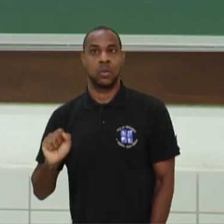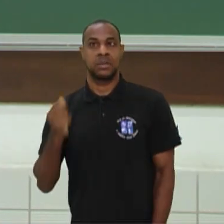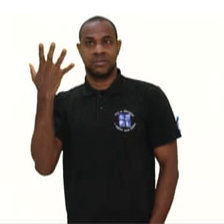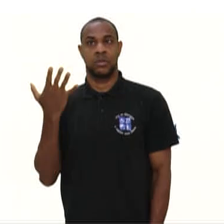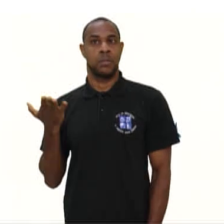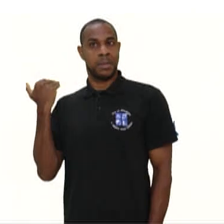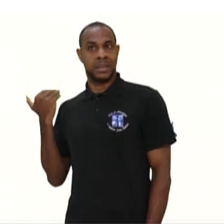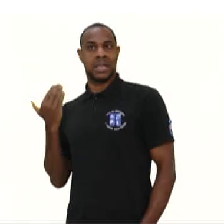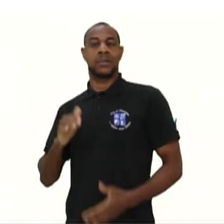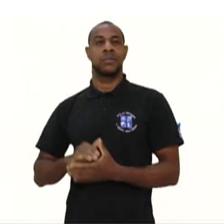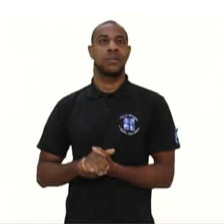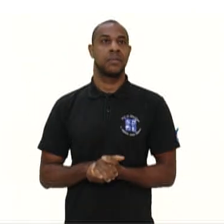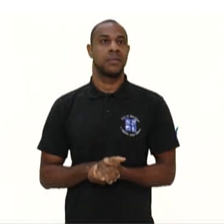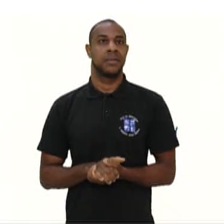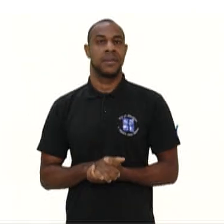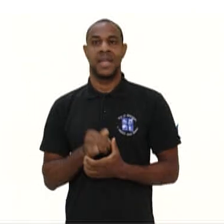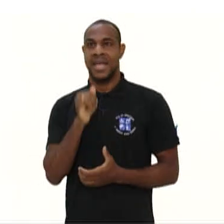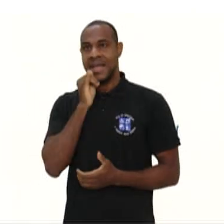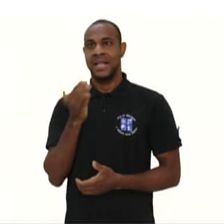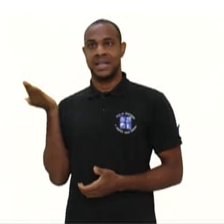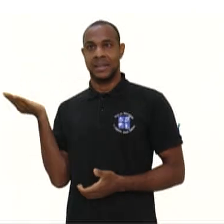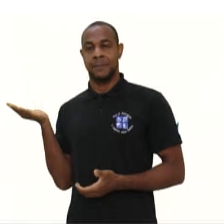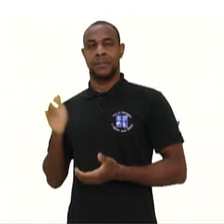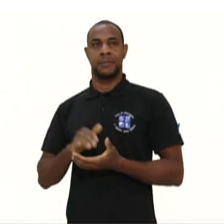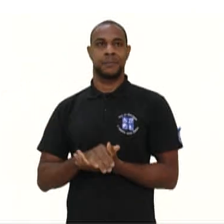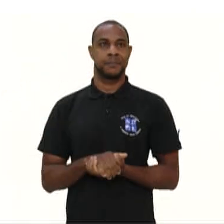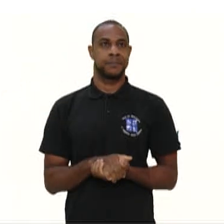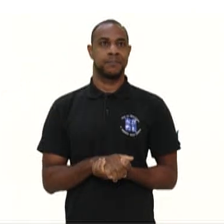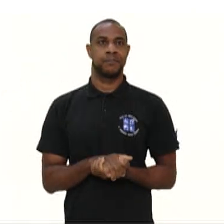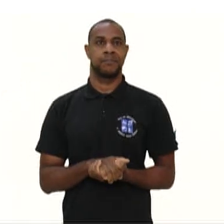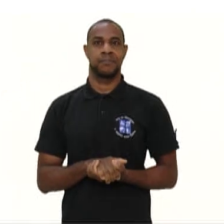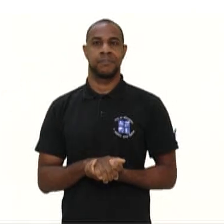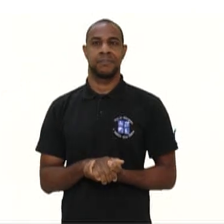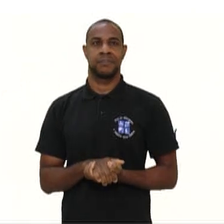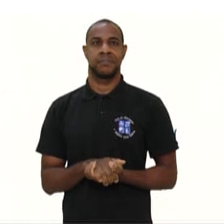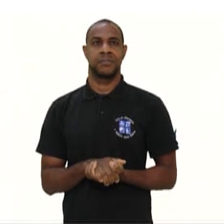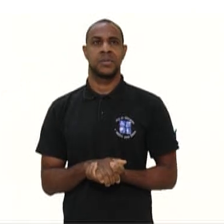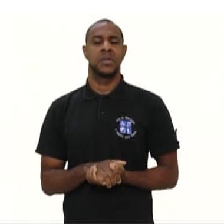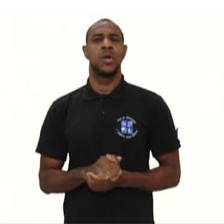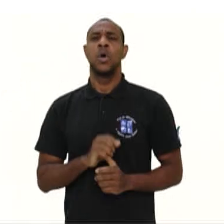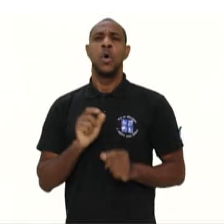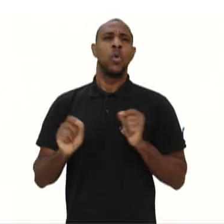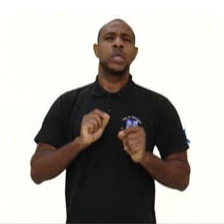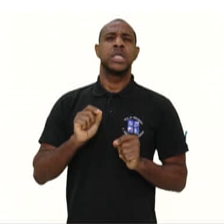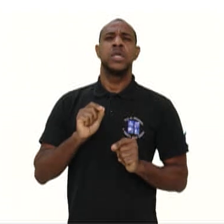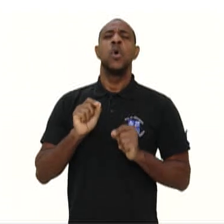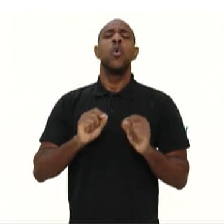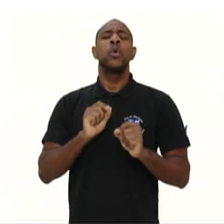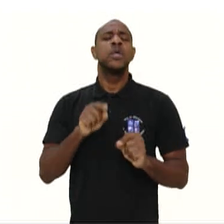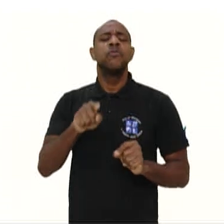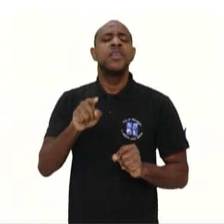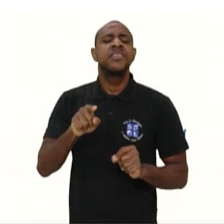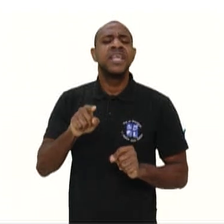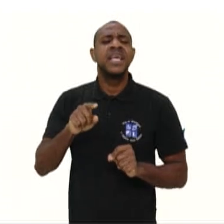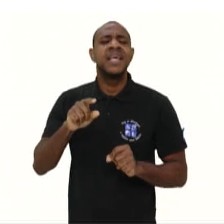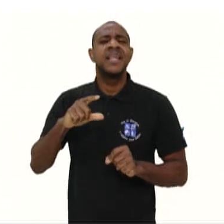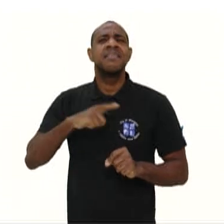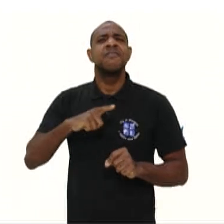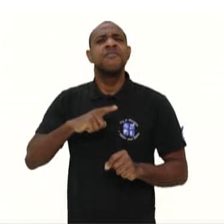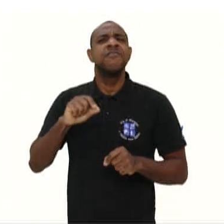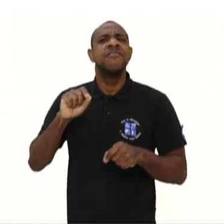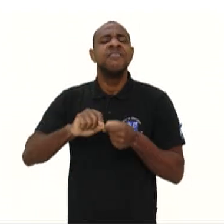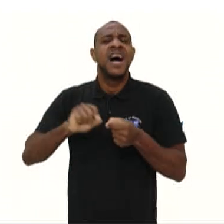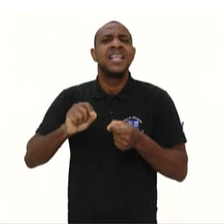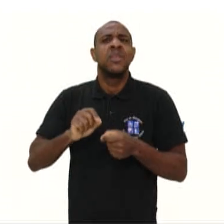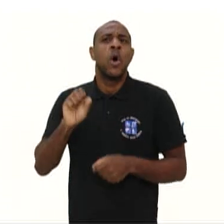Por exemplo, what were you doing at 8 o'clock last night? O que você estava fazendo às 8 da noite